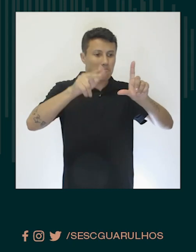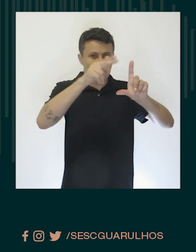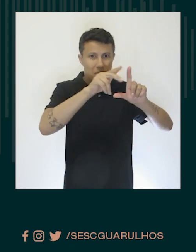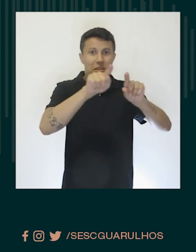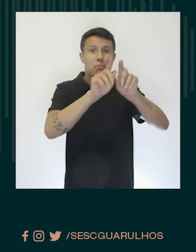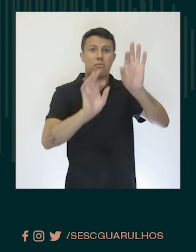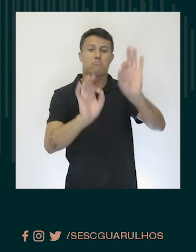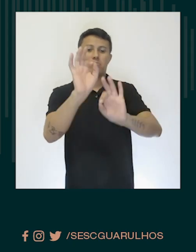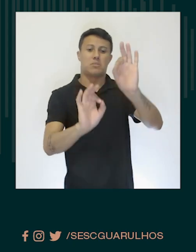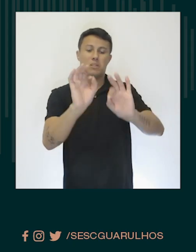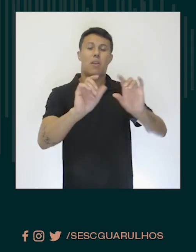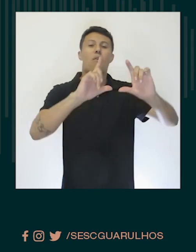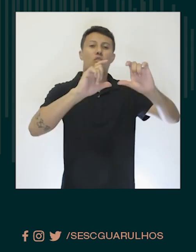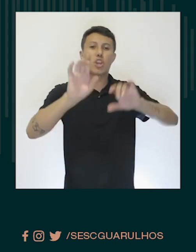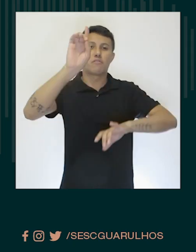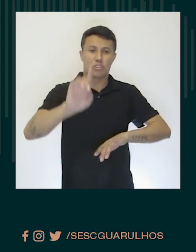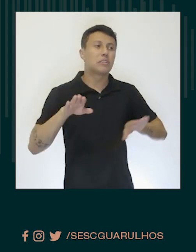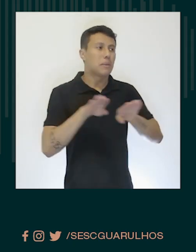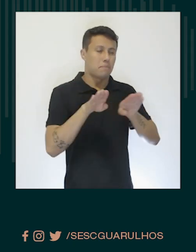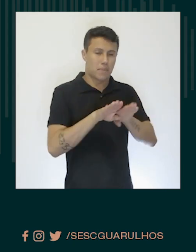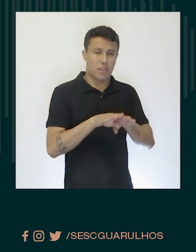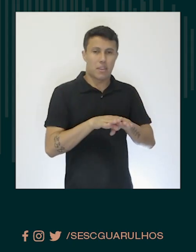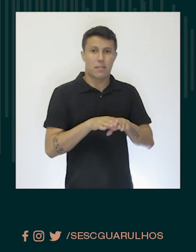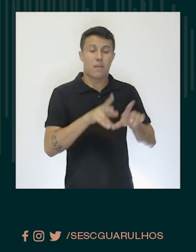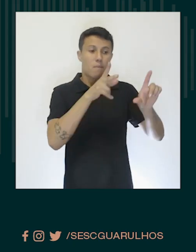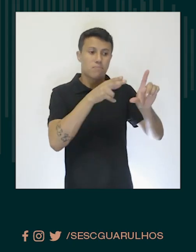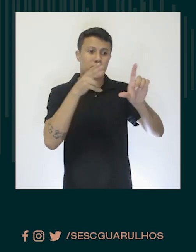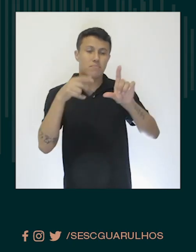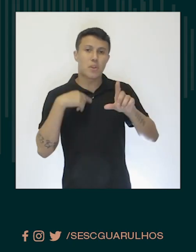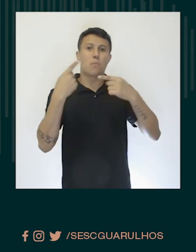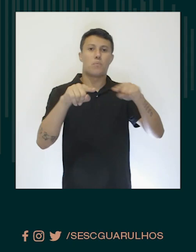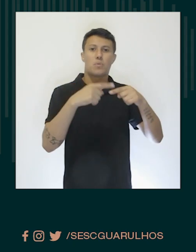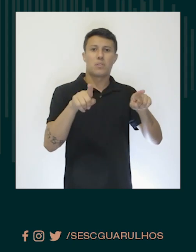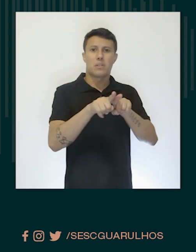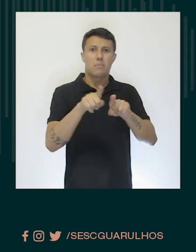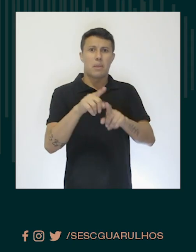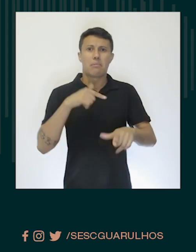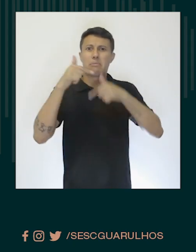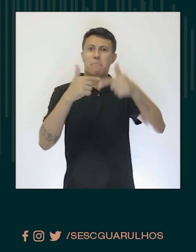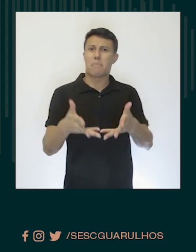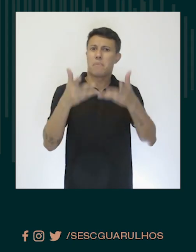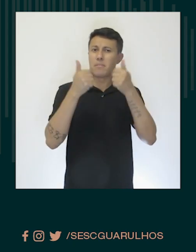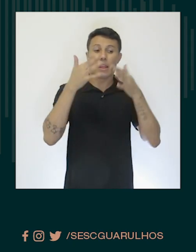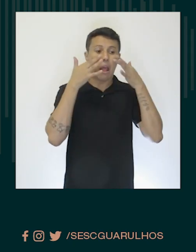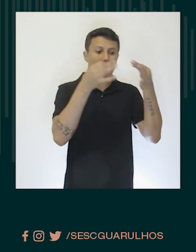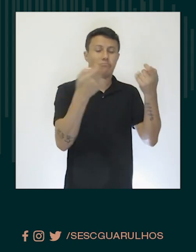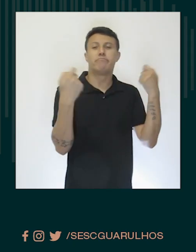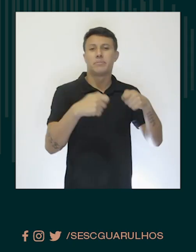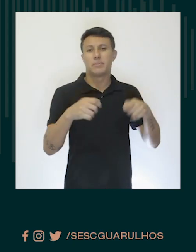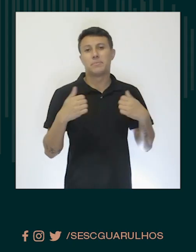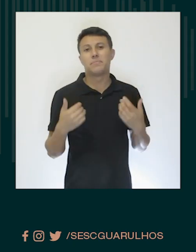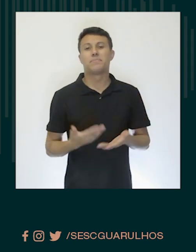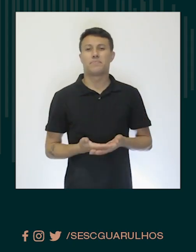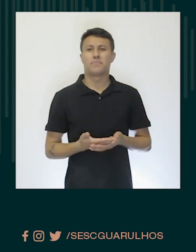a direção de fotografia também. Então, do videoclipe. Então, são trabalhos incríveis que você tem que dar uma